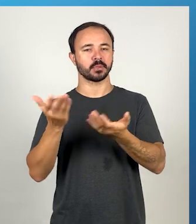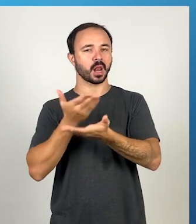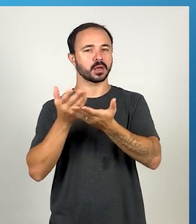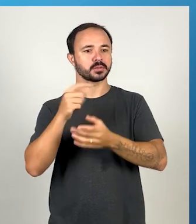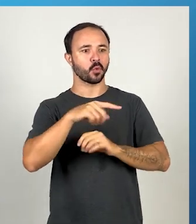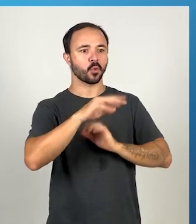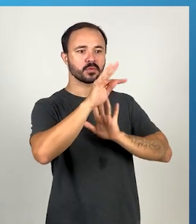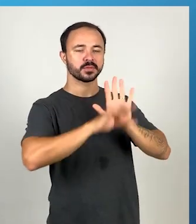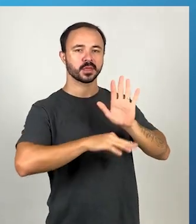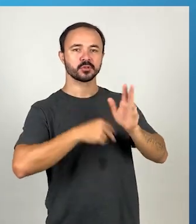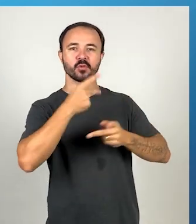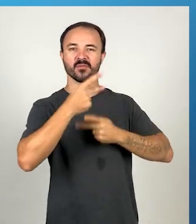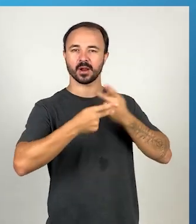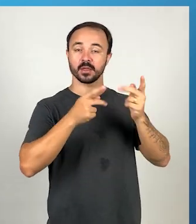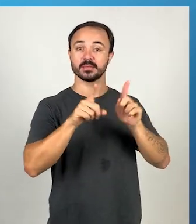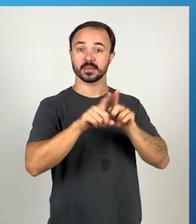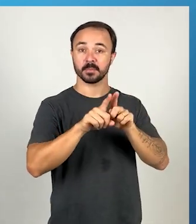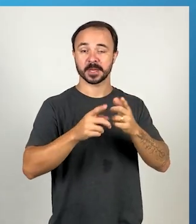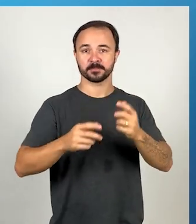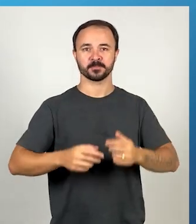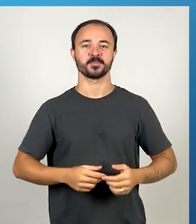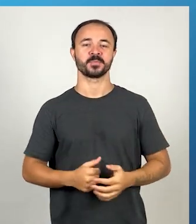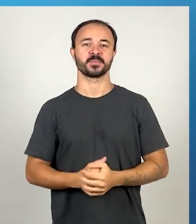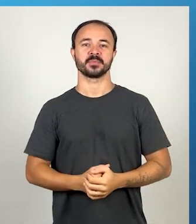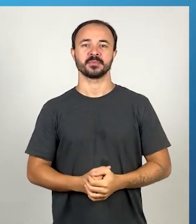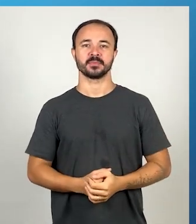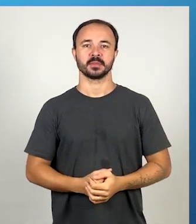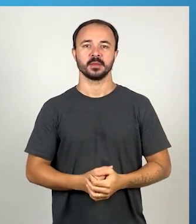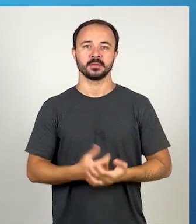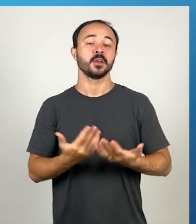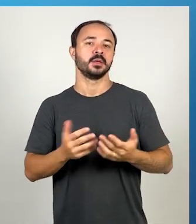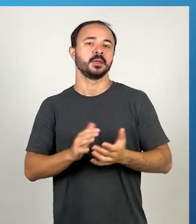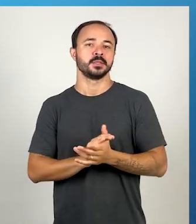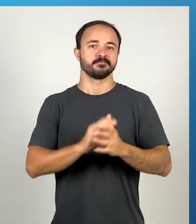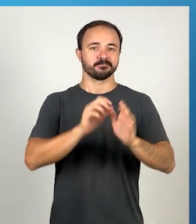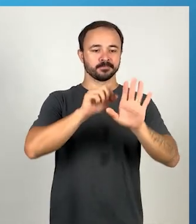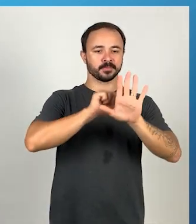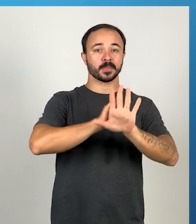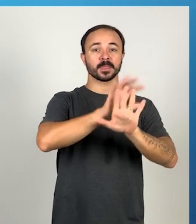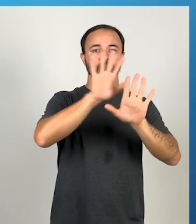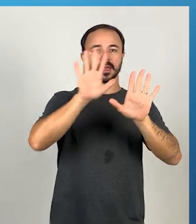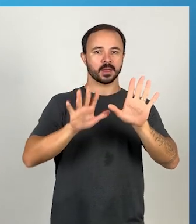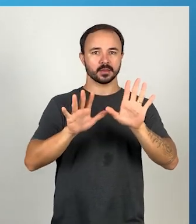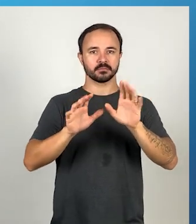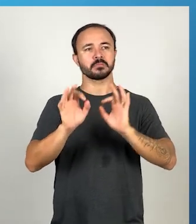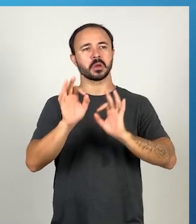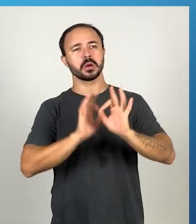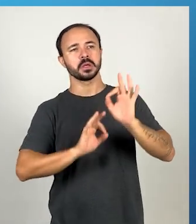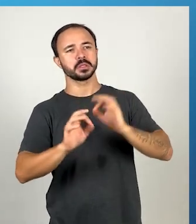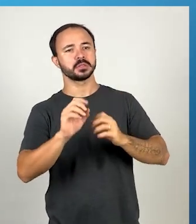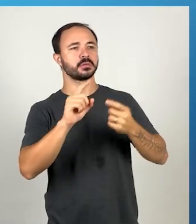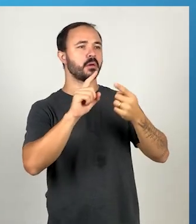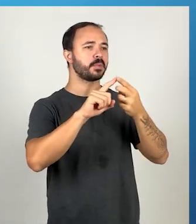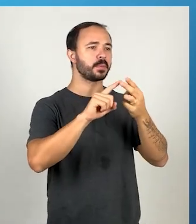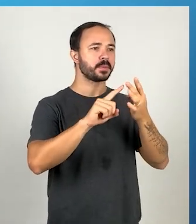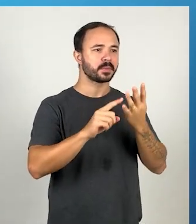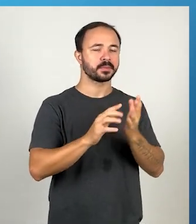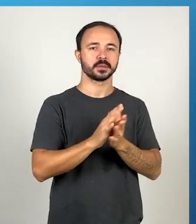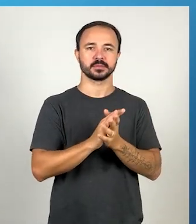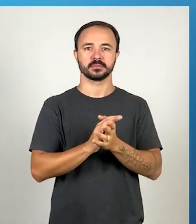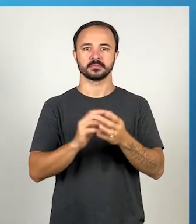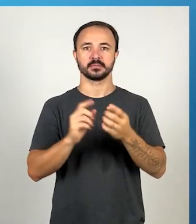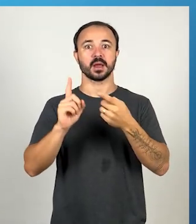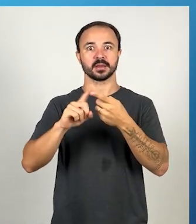verbal. De acordo com sua função, as figuras de linguagem são classificadas em: temos as figuras